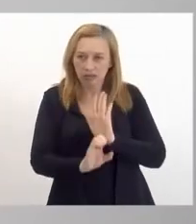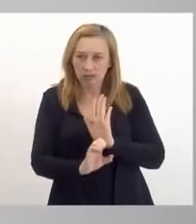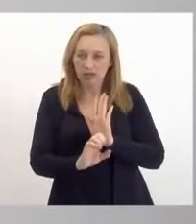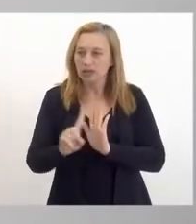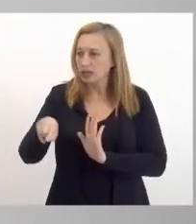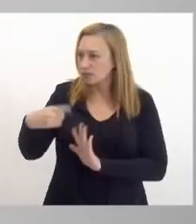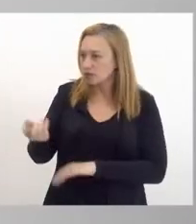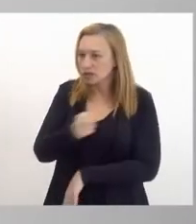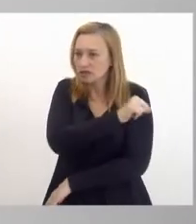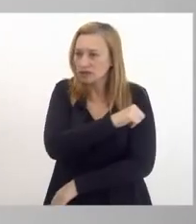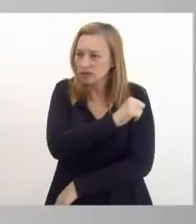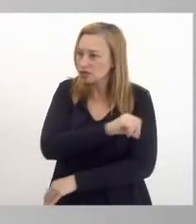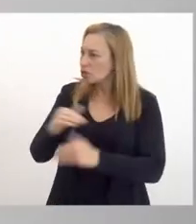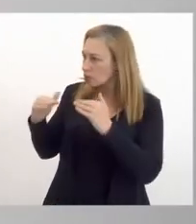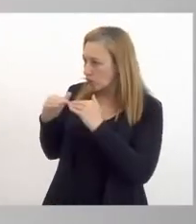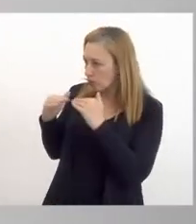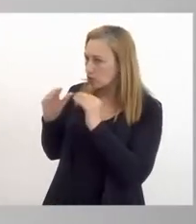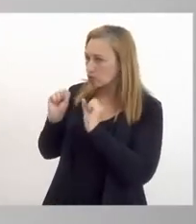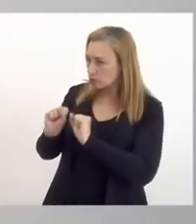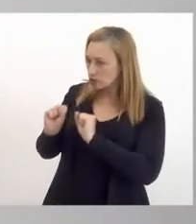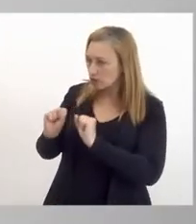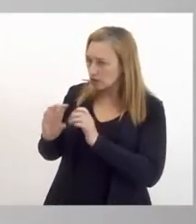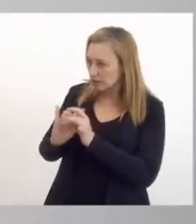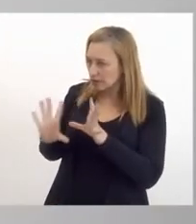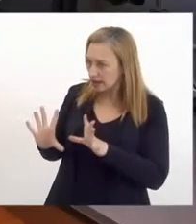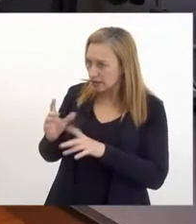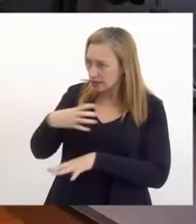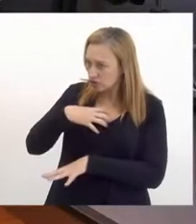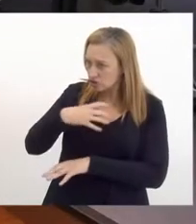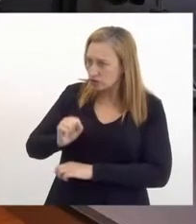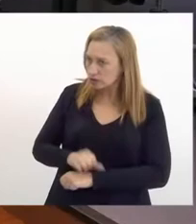Deputada enfermeira Regiane, concorda? Podemos deliberar nesse sentido?